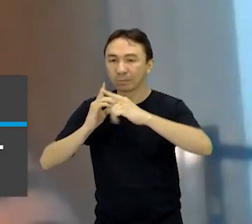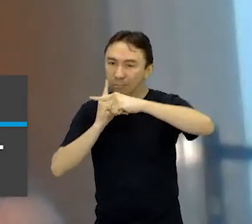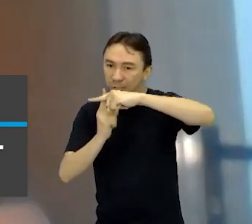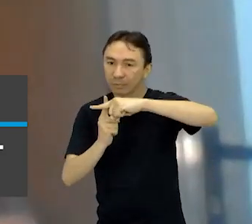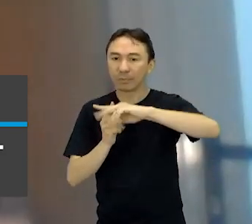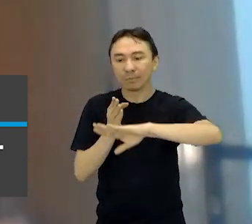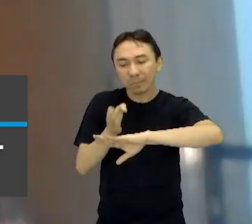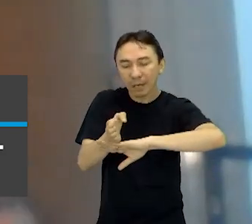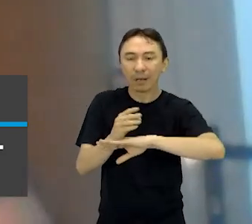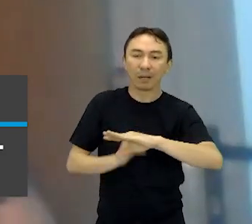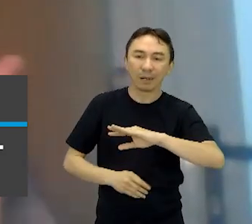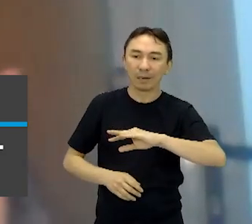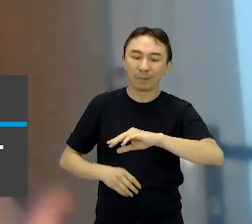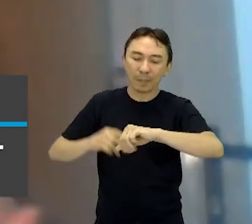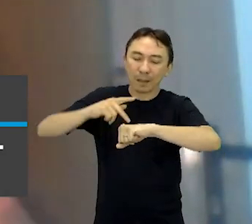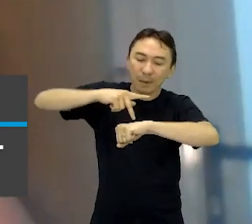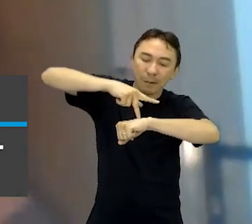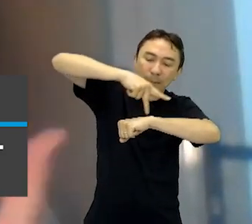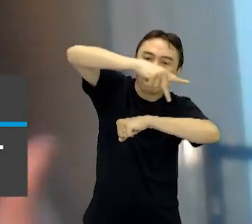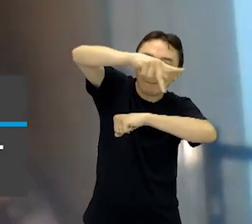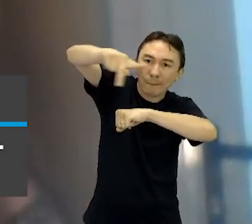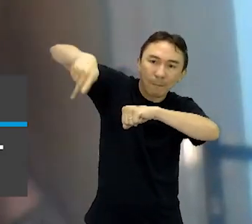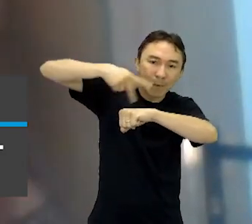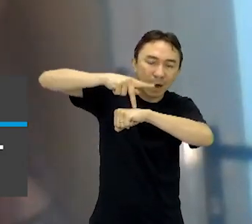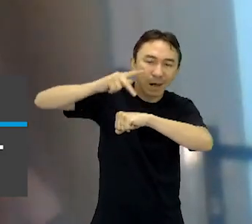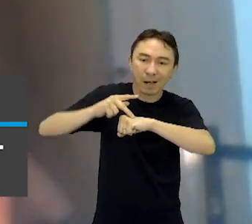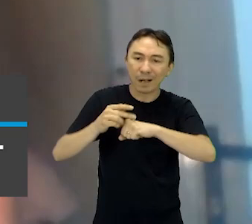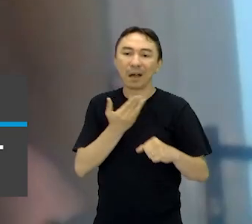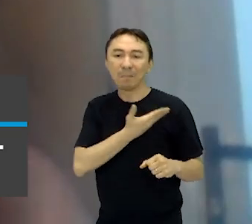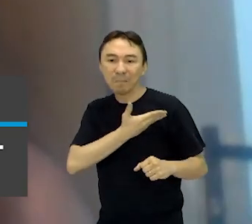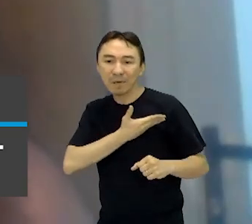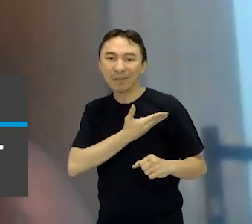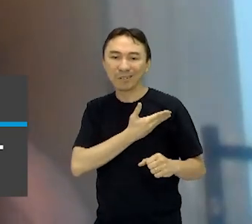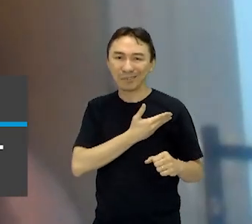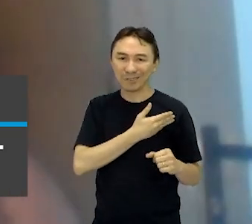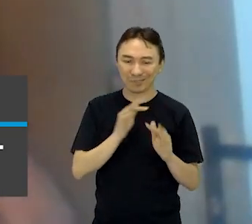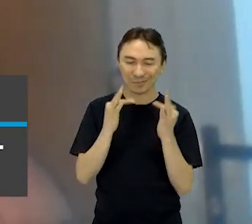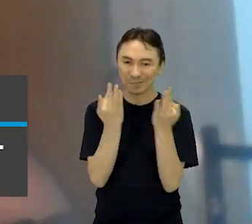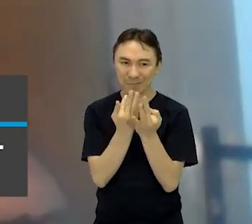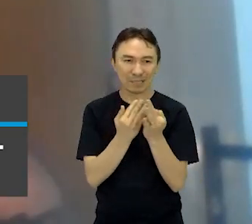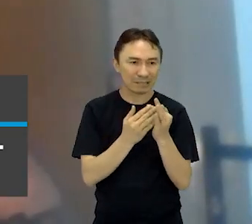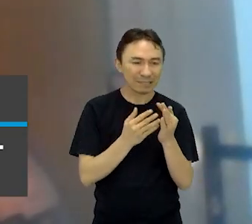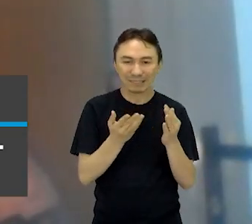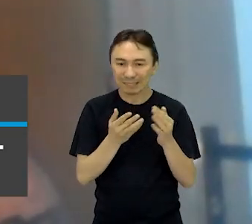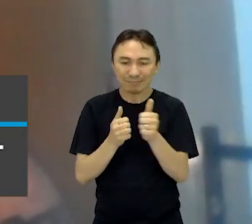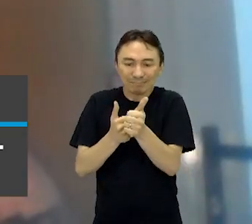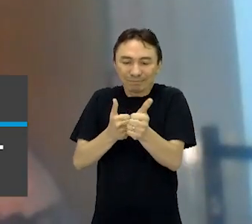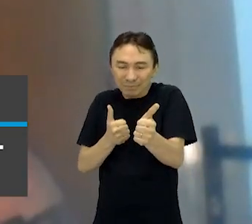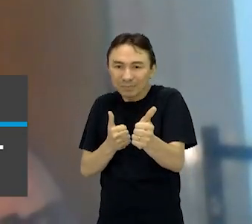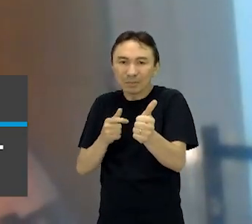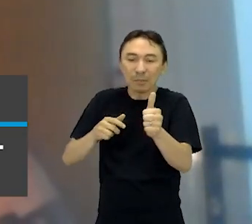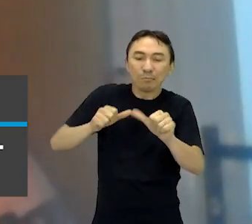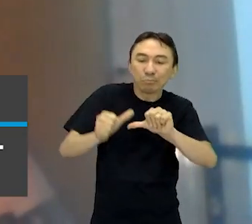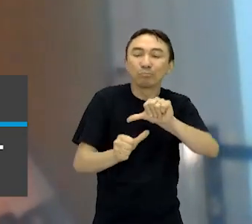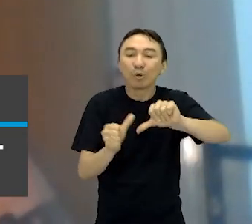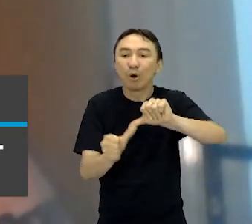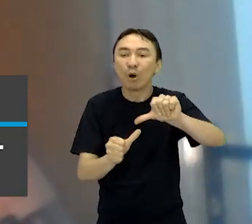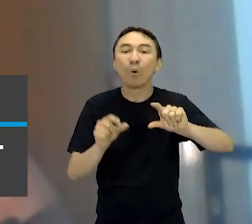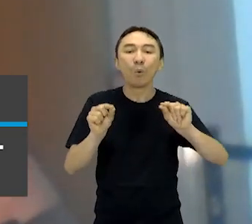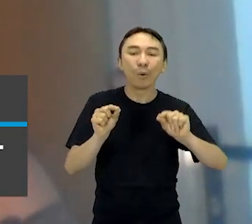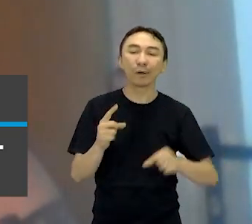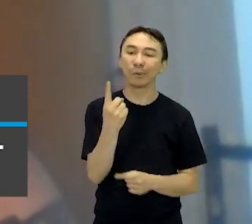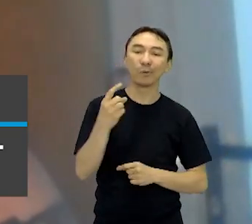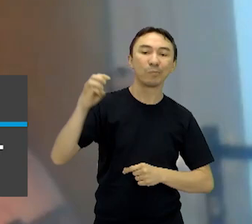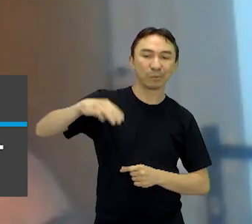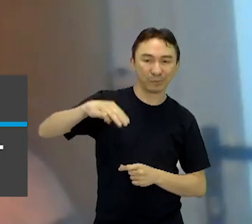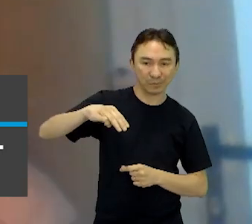de amigos, familiares. Gente, que mudanças vocês perceberam aí na sua comunidade? Compartilha com a gente um minutinho,